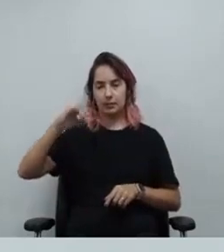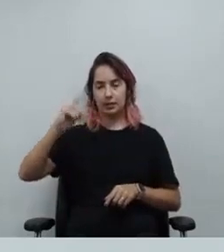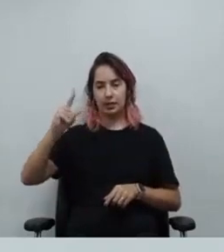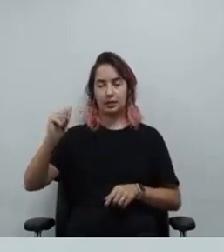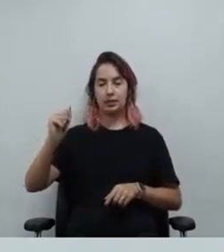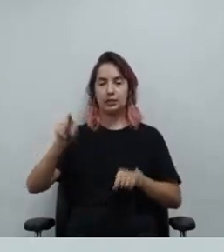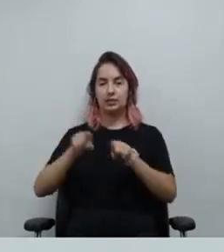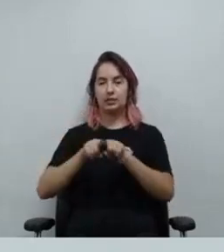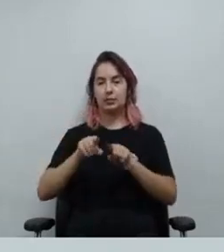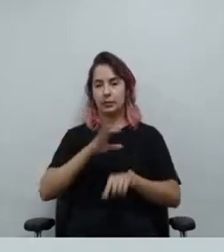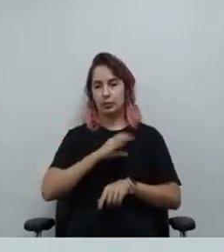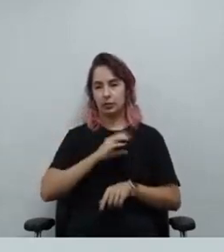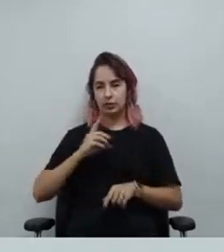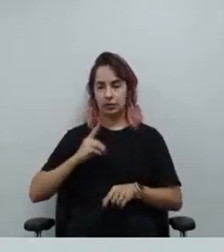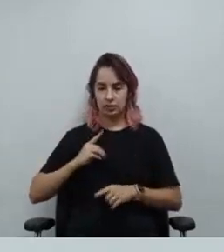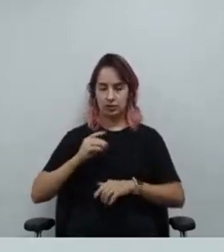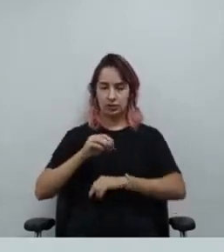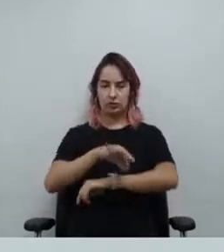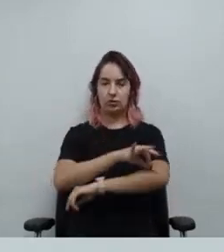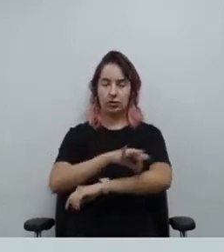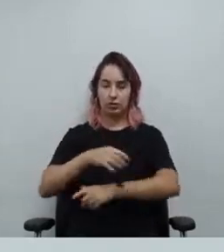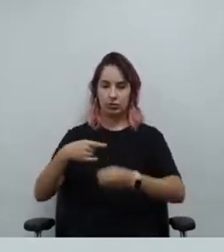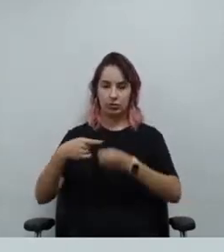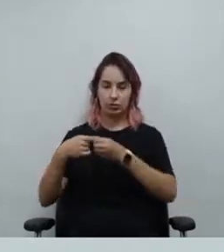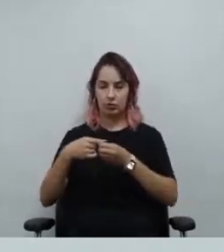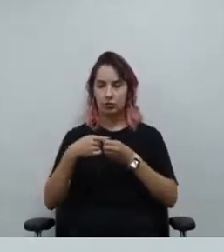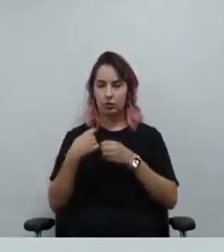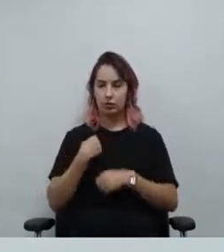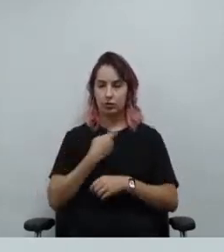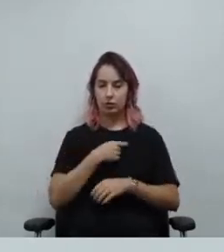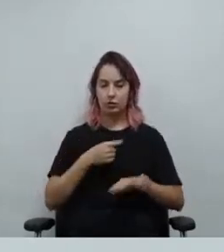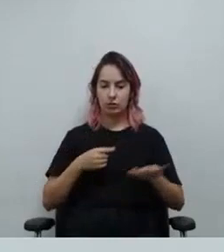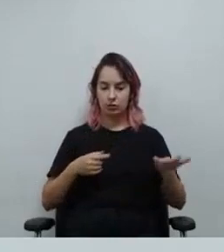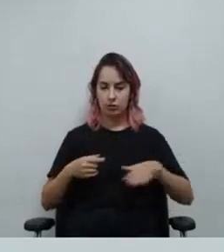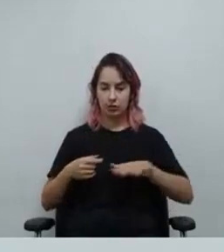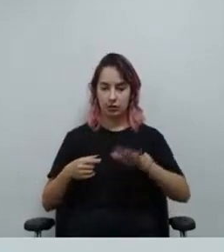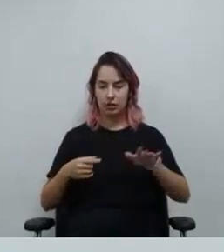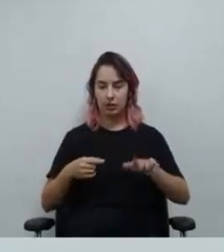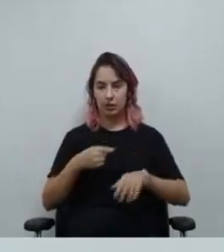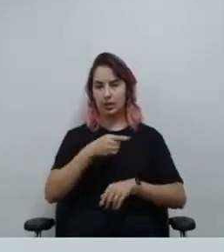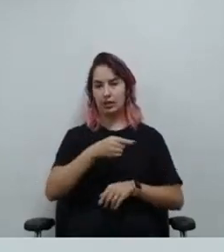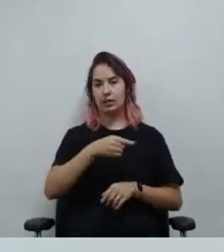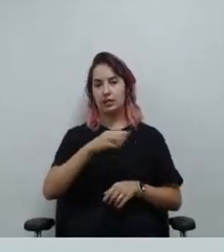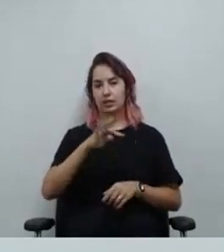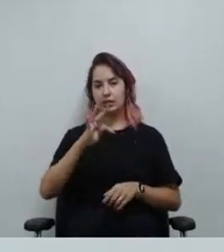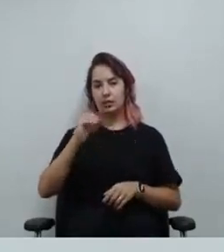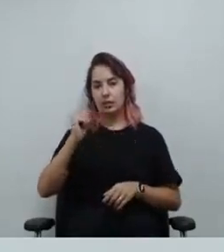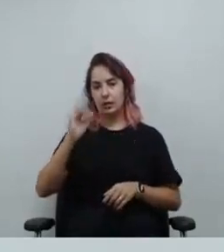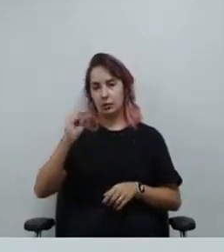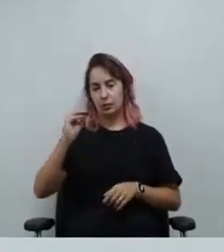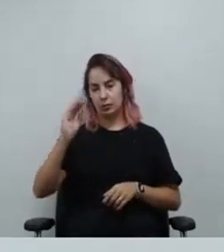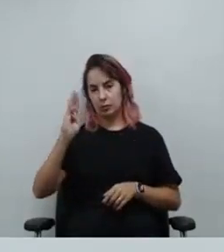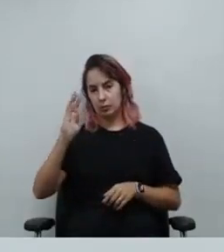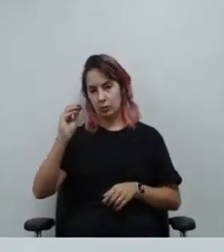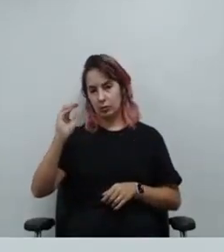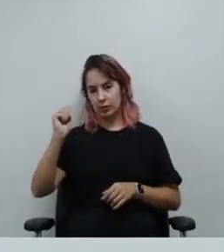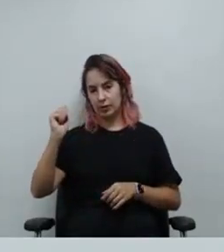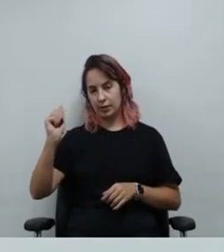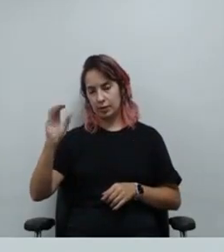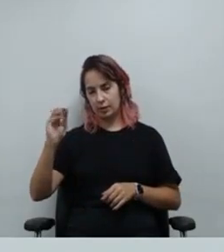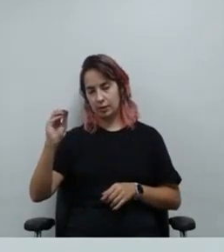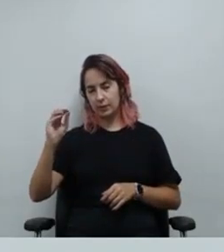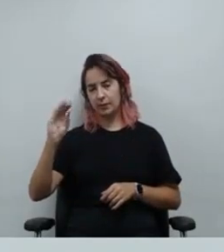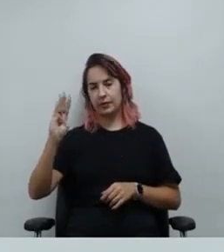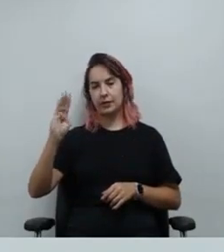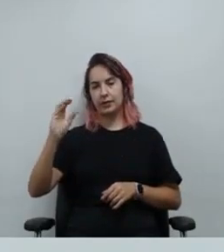coordenadoras do Núcleo de Habitação e Urbanismo. Estivemos no território, fomos para Taboão da Serra, ali reunimos várias lideranças de